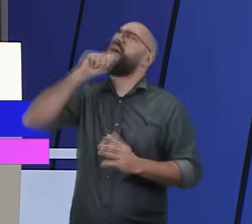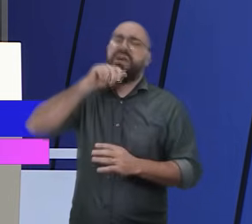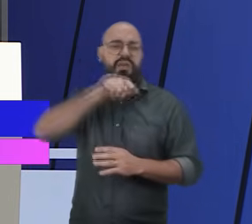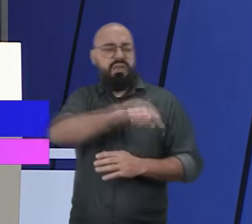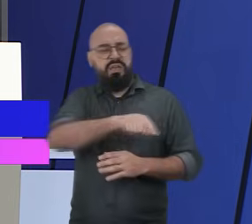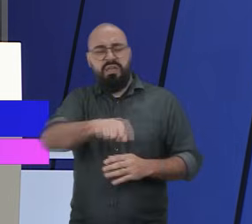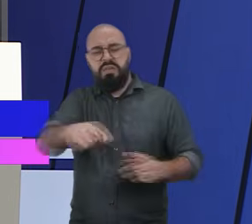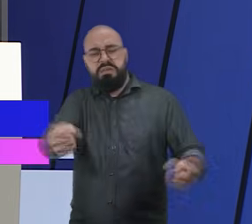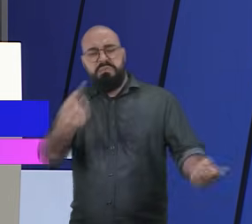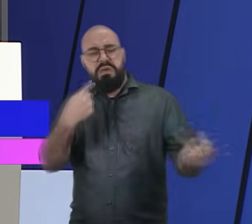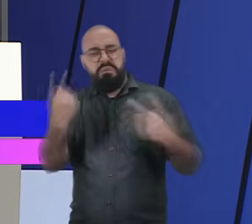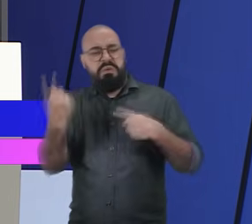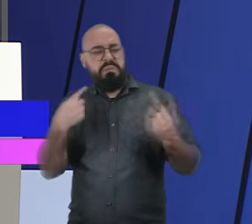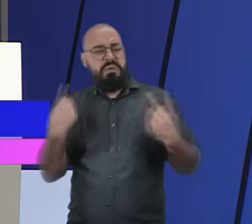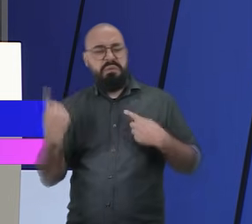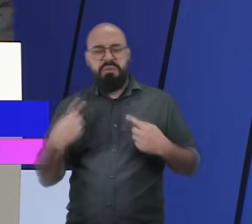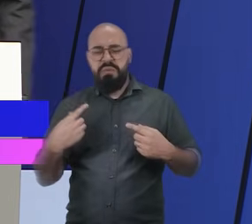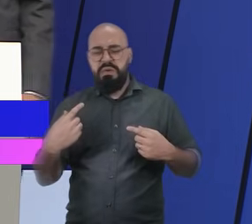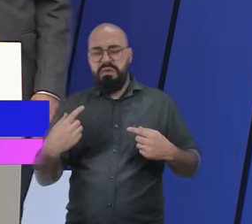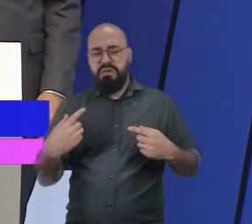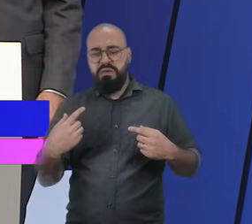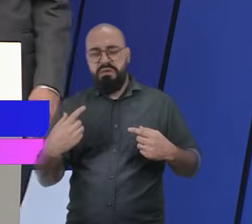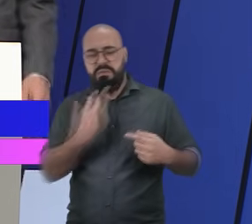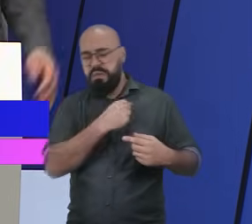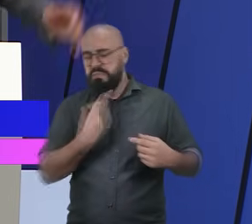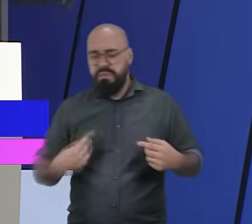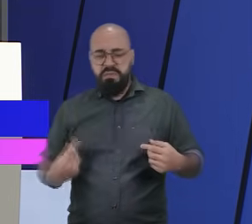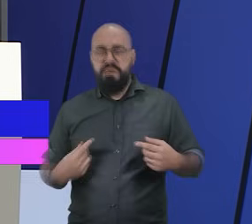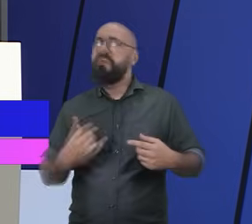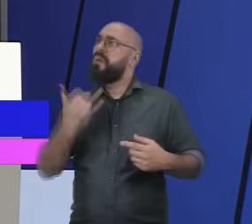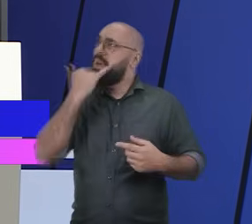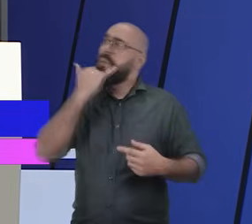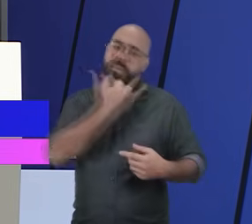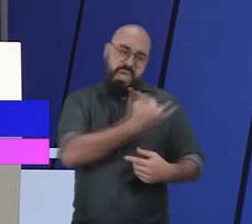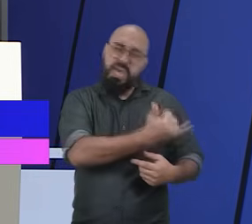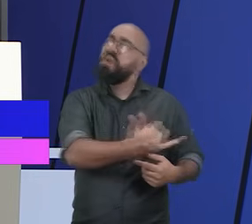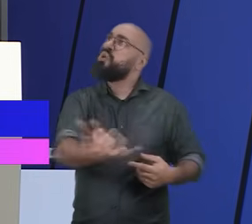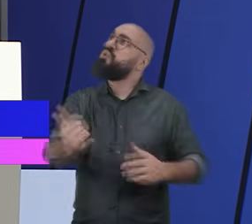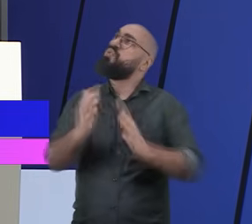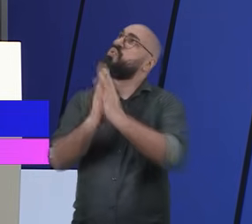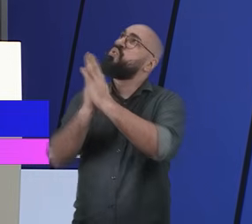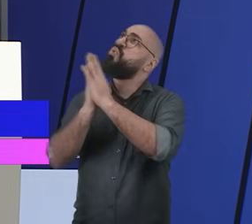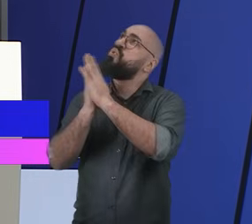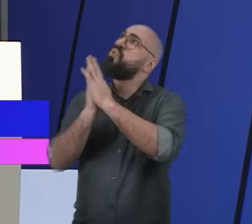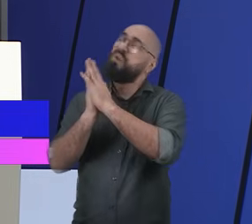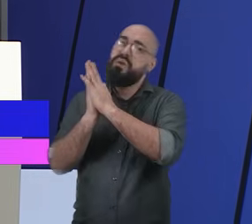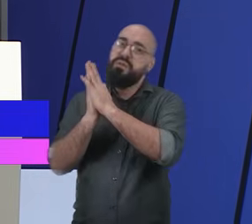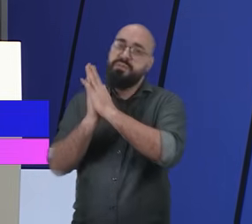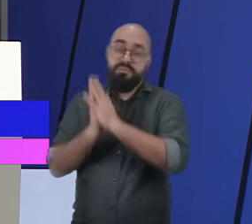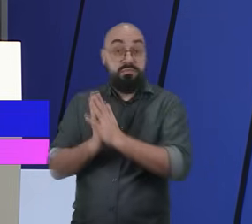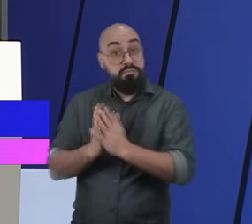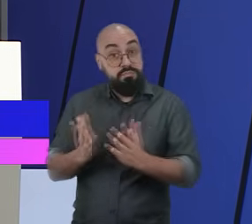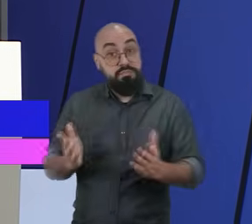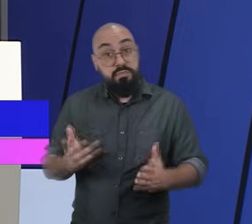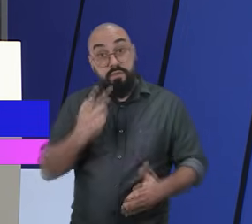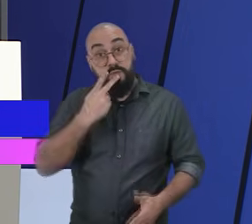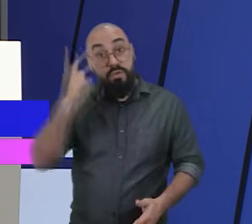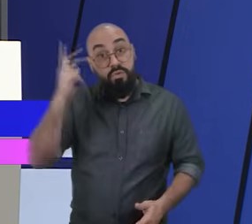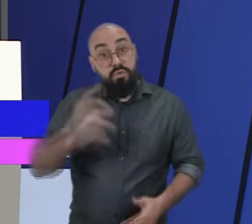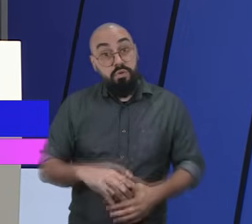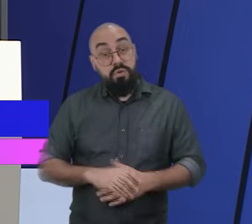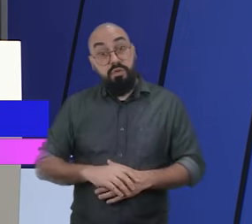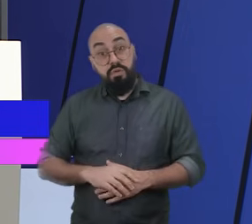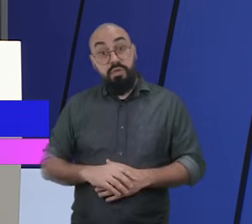perdoa-lhes. No momento que Jesus estava em agonia, morrendo na cruz, com as suas mãos pregadas, com os seus